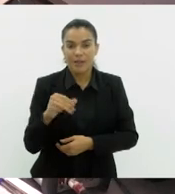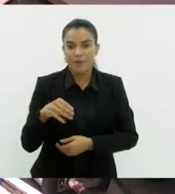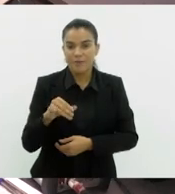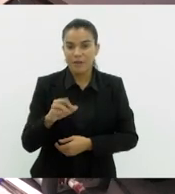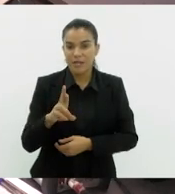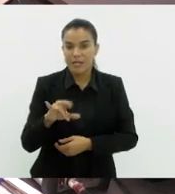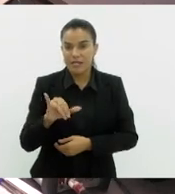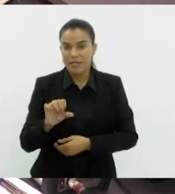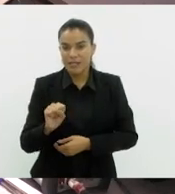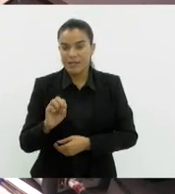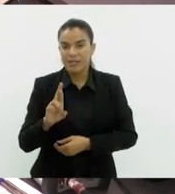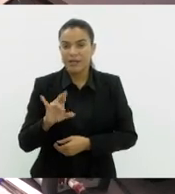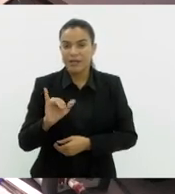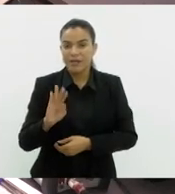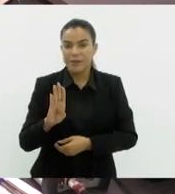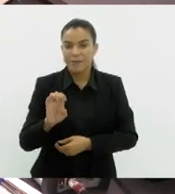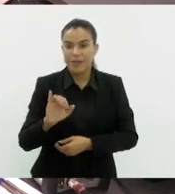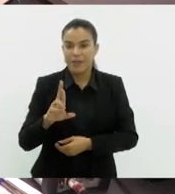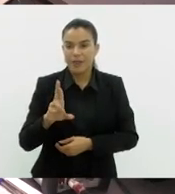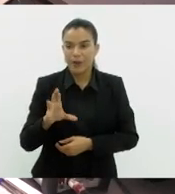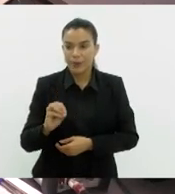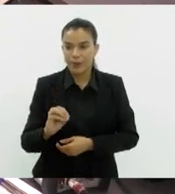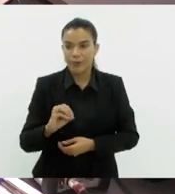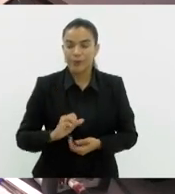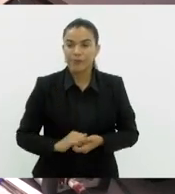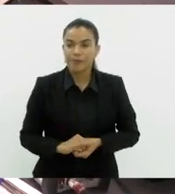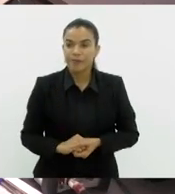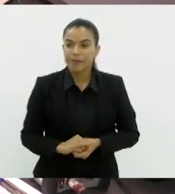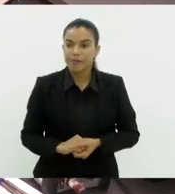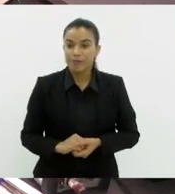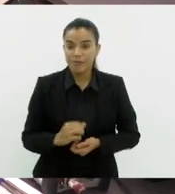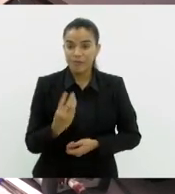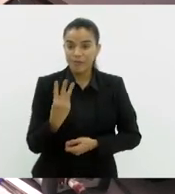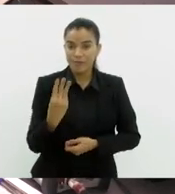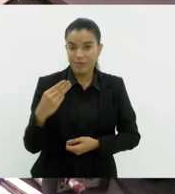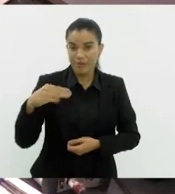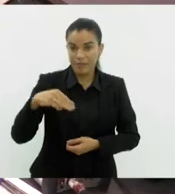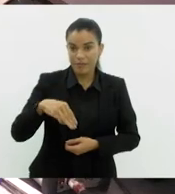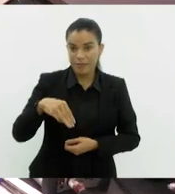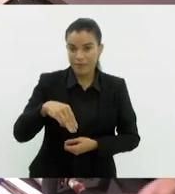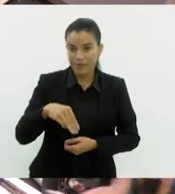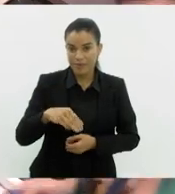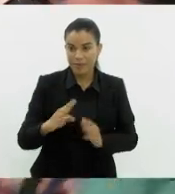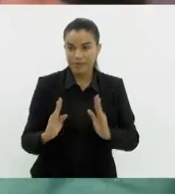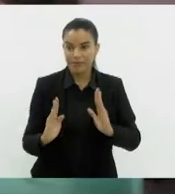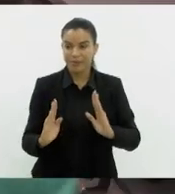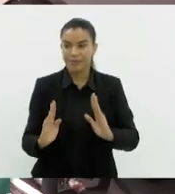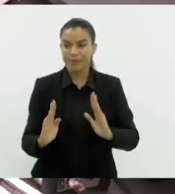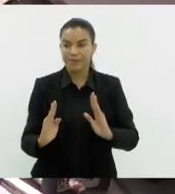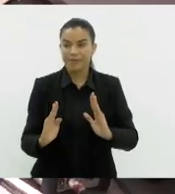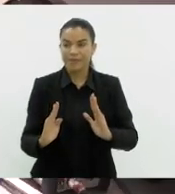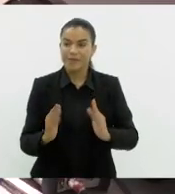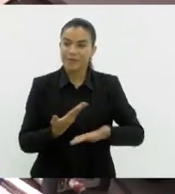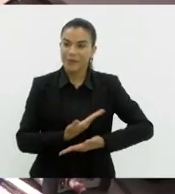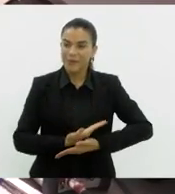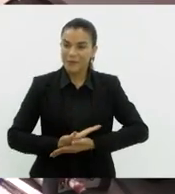para fazer o uso da fala. A senhora tem 3 minutos. O seu baby.